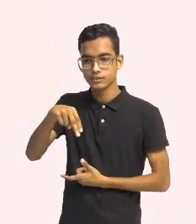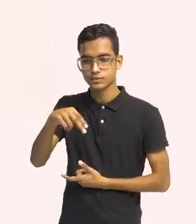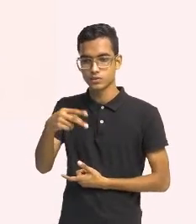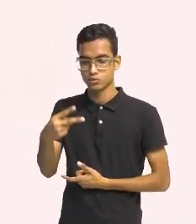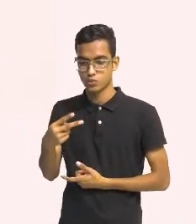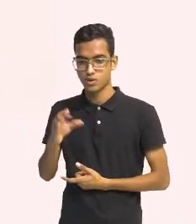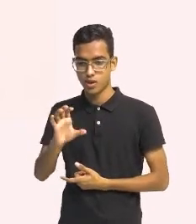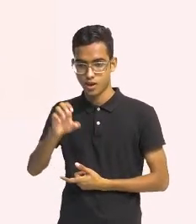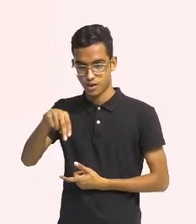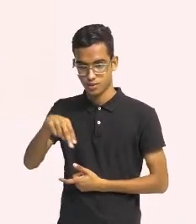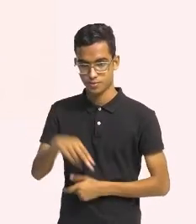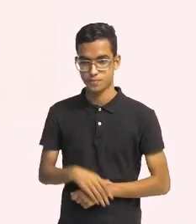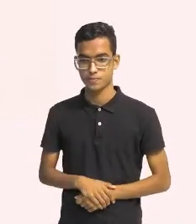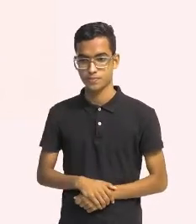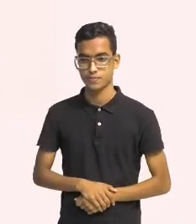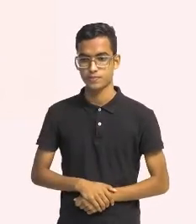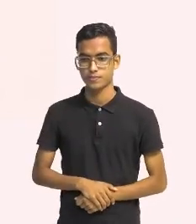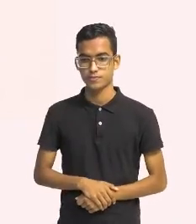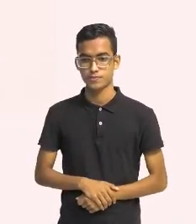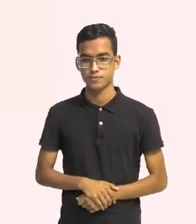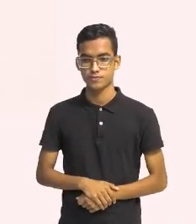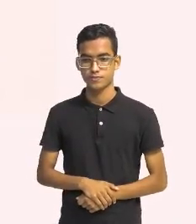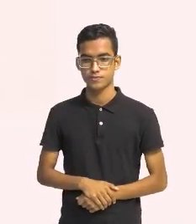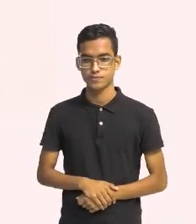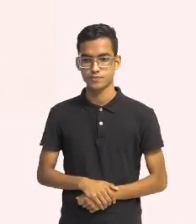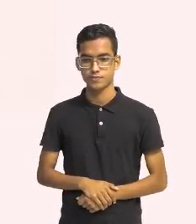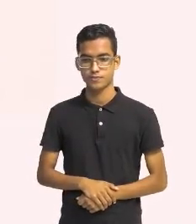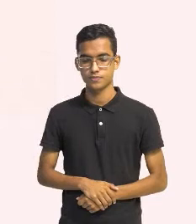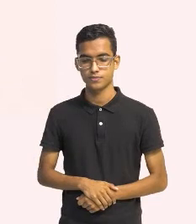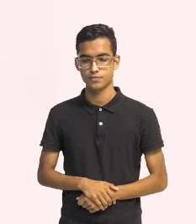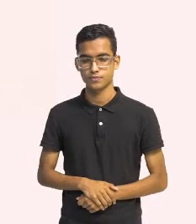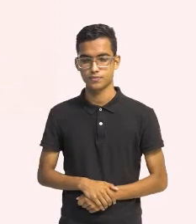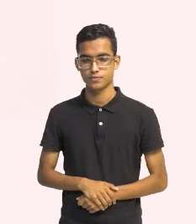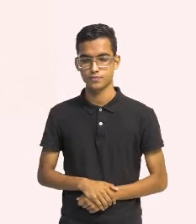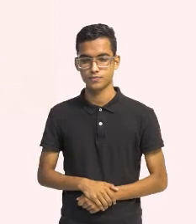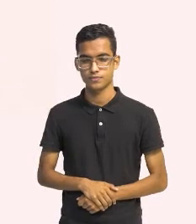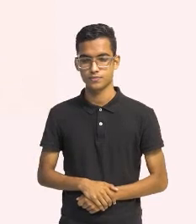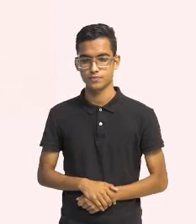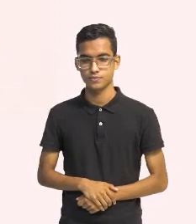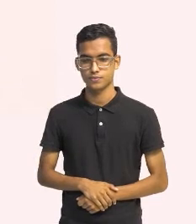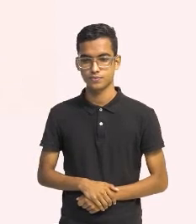espaço aqui. Vou colocar aqui embaixo, tá, pessoal?